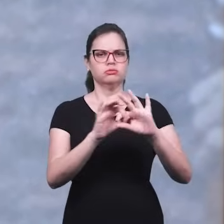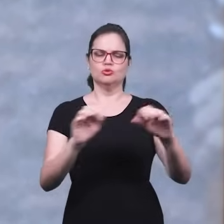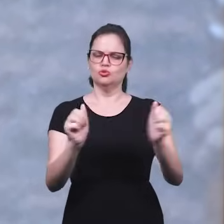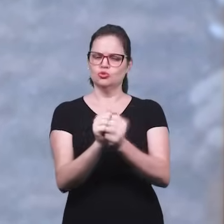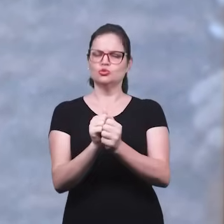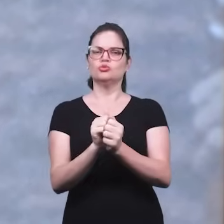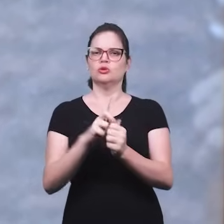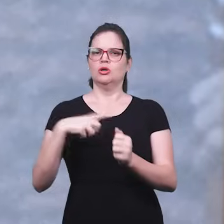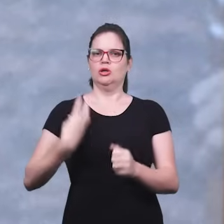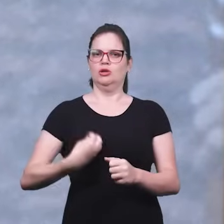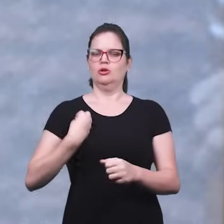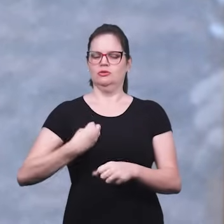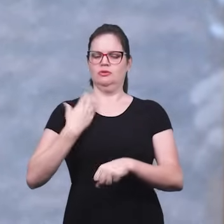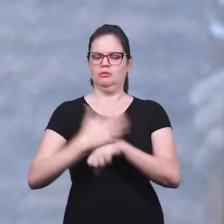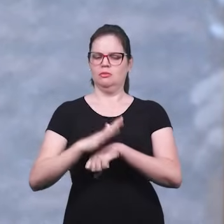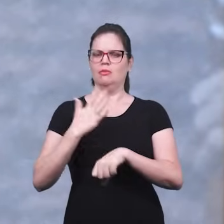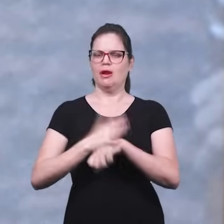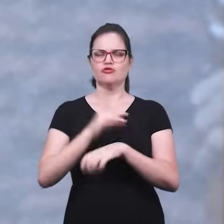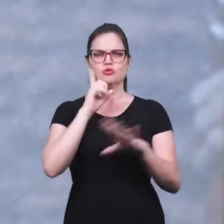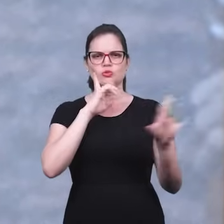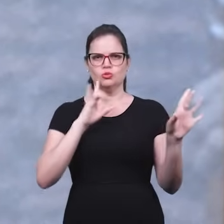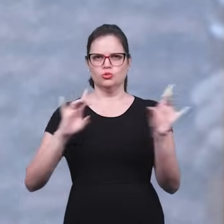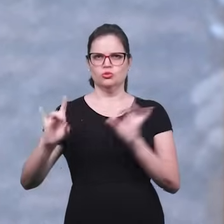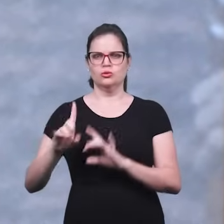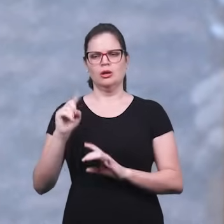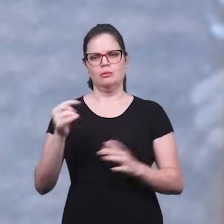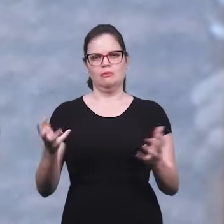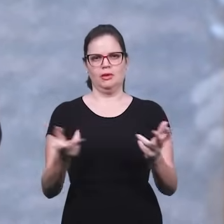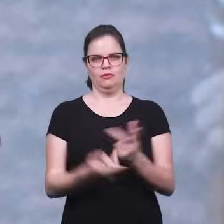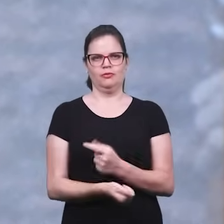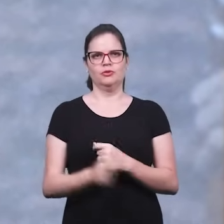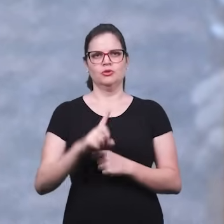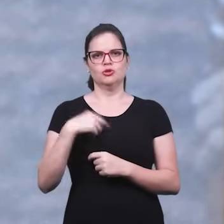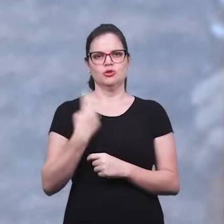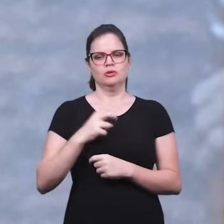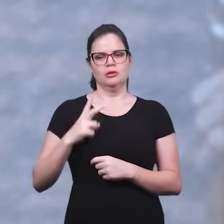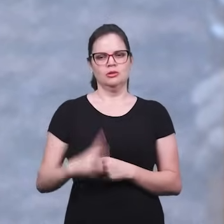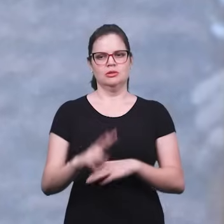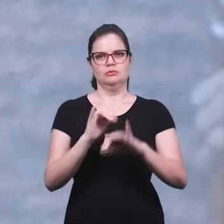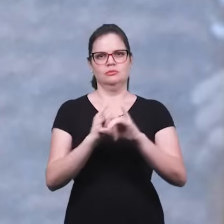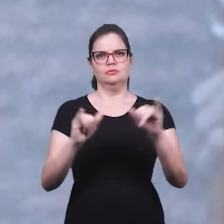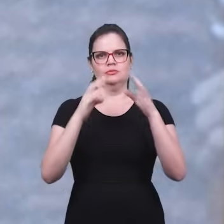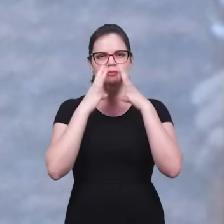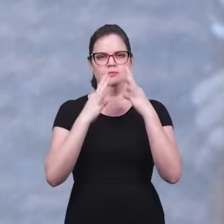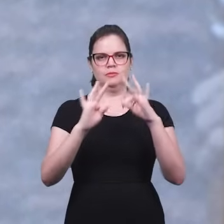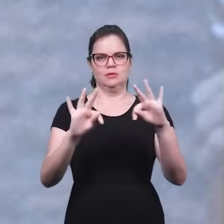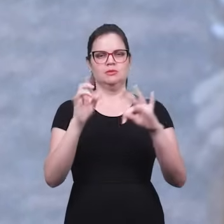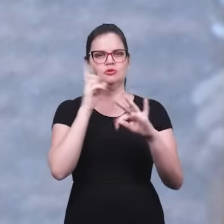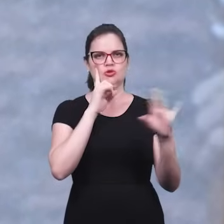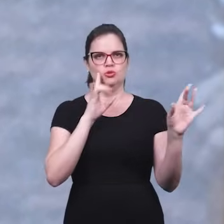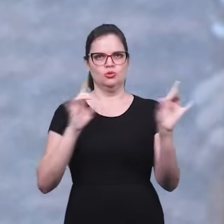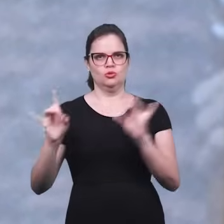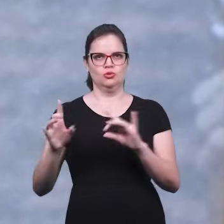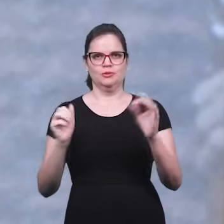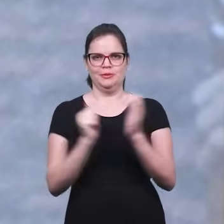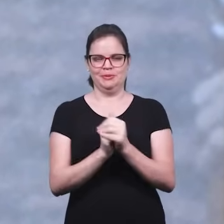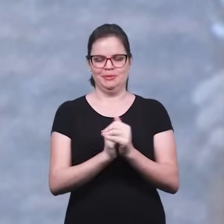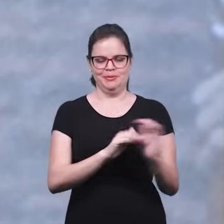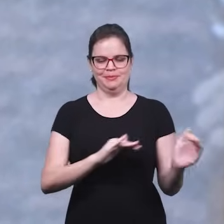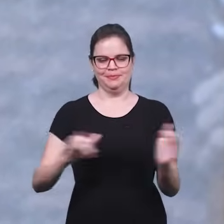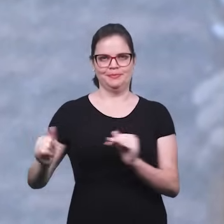de fato essa experiência de corpo. Maravilha. Né? Isso é o que nós estamos dando aqui o testemunho da nossa experiência do dia a dia. Muito